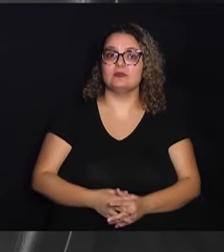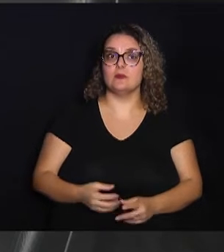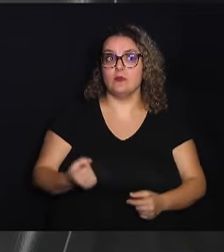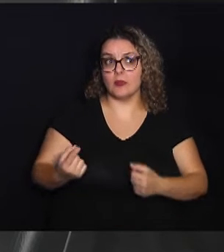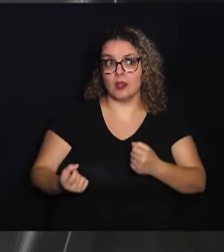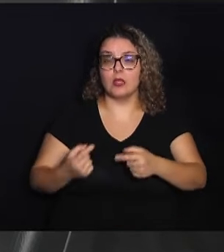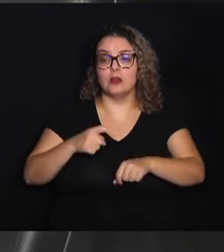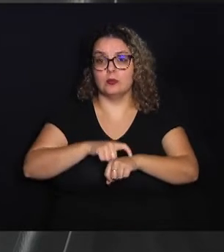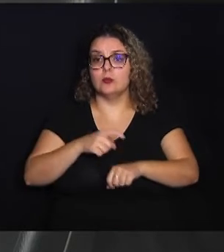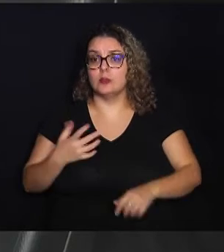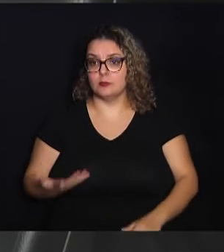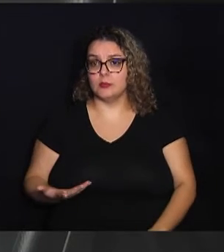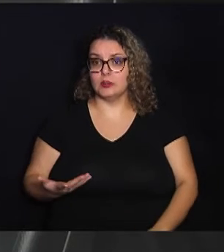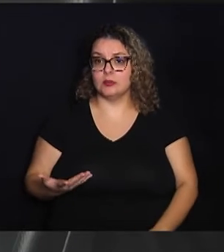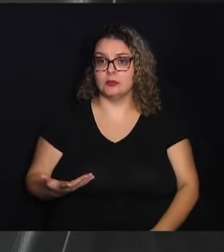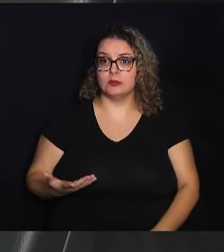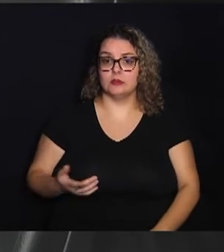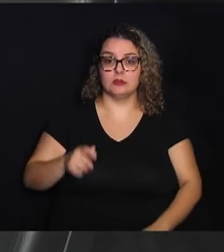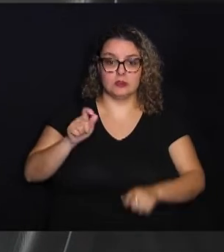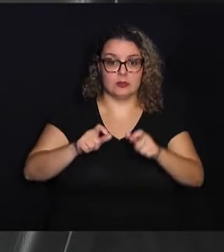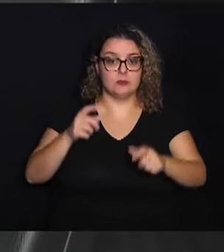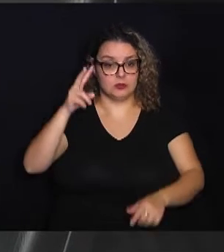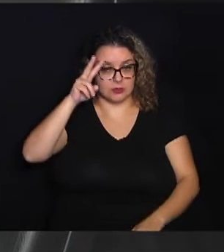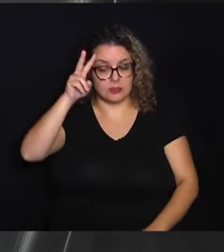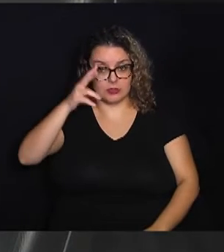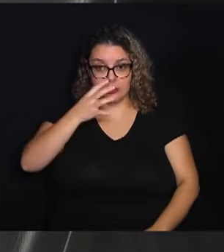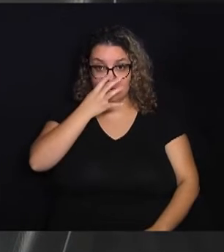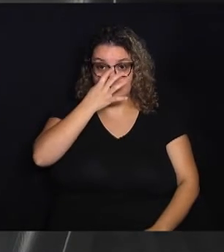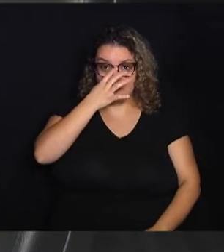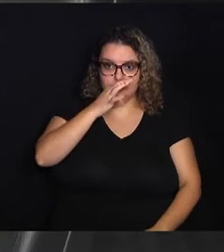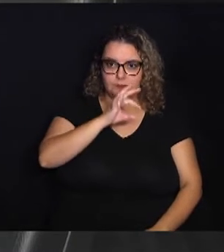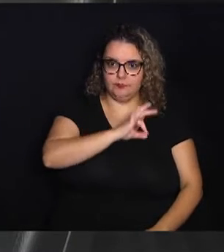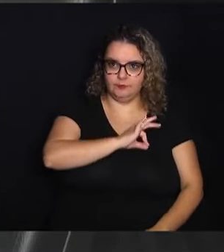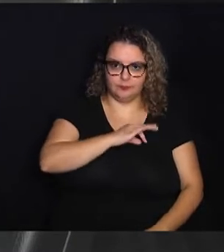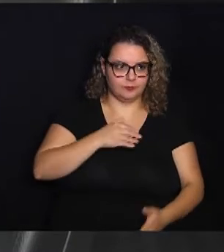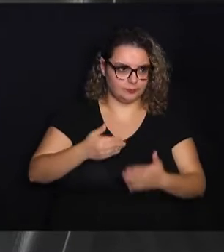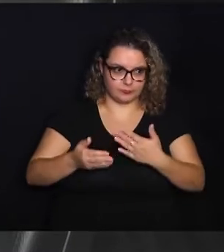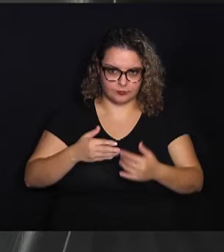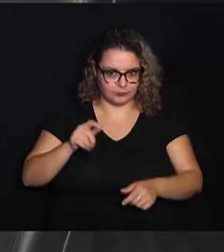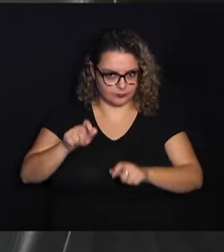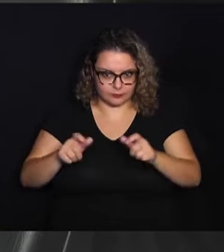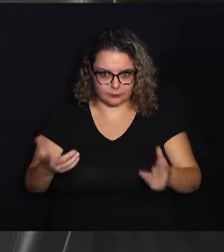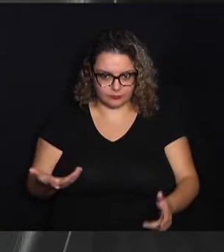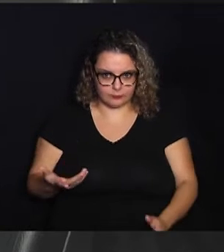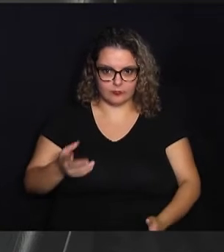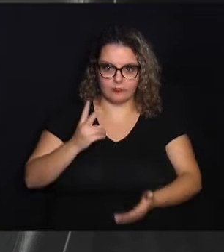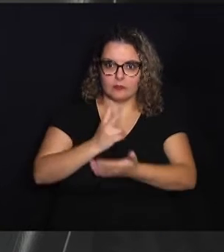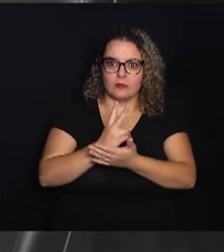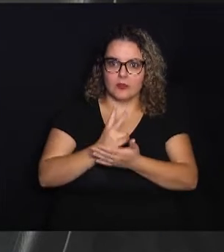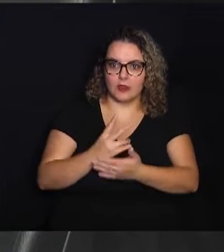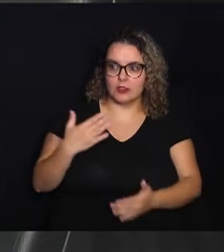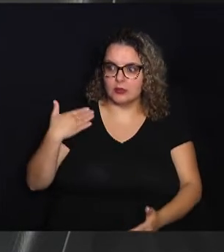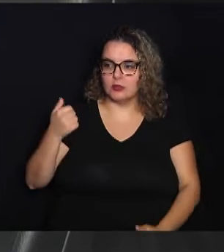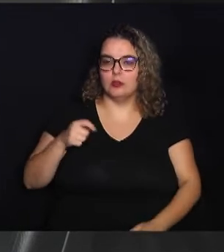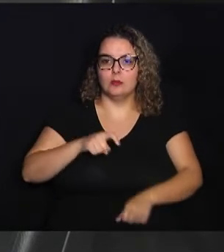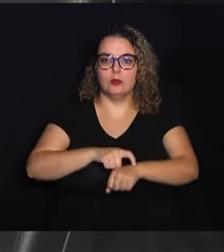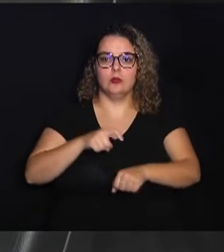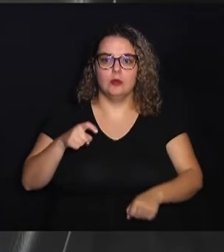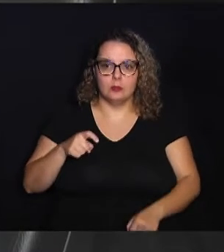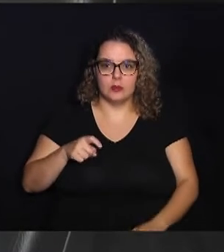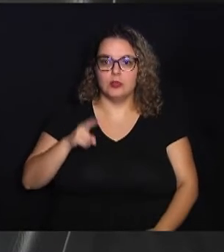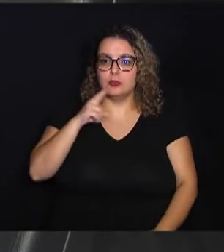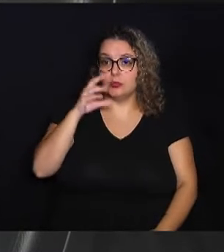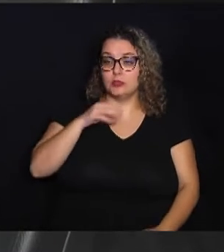momento, para que as pessoas lembrem, o policial, seja ele quem for, ele sempre é chamado para situações emergenciais e